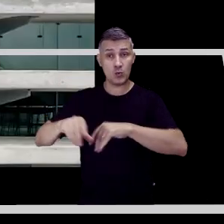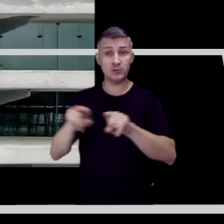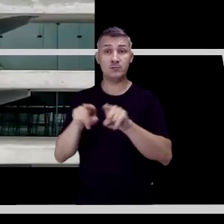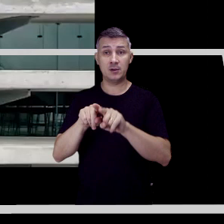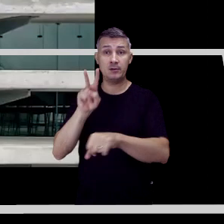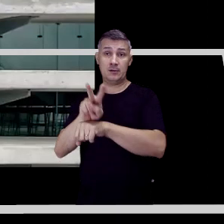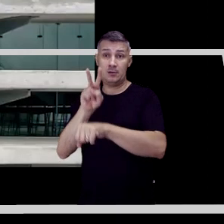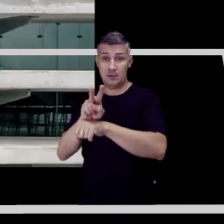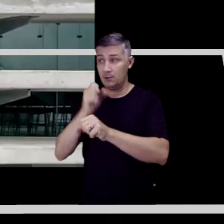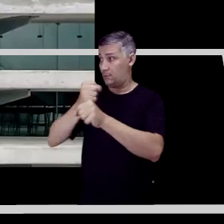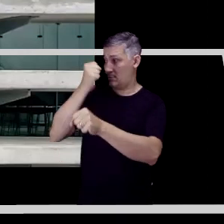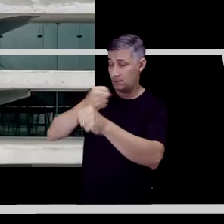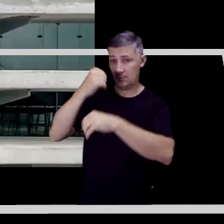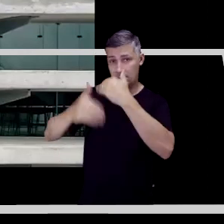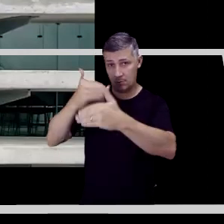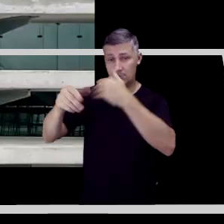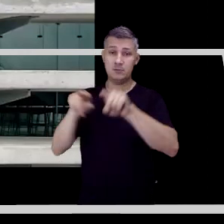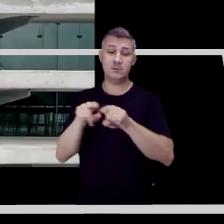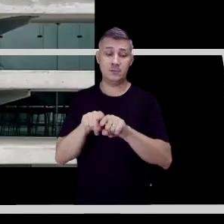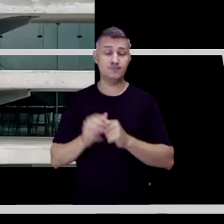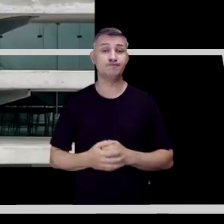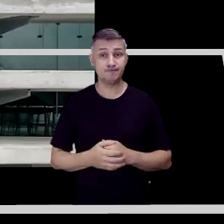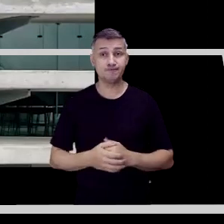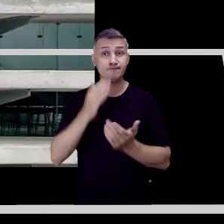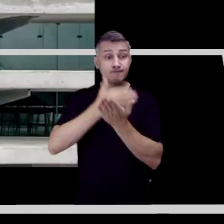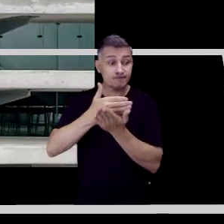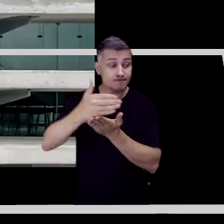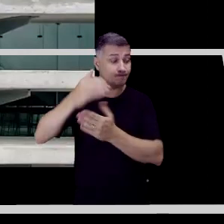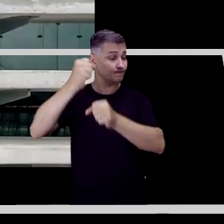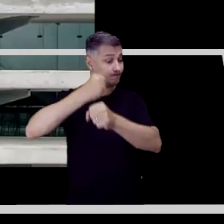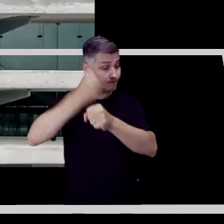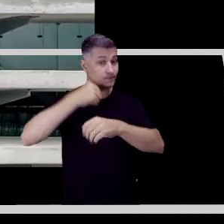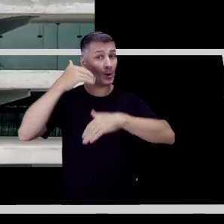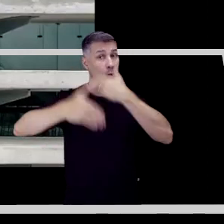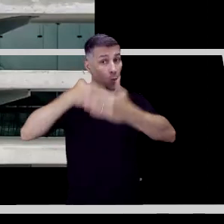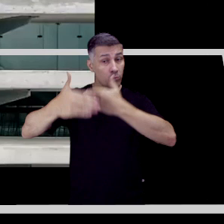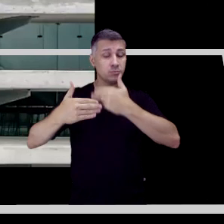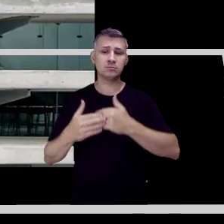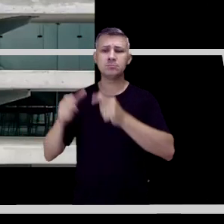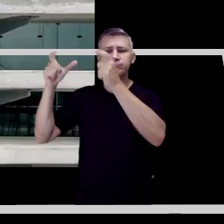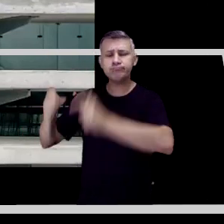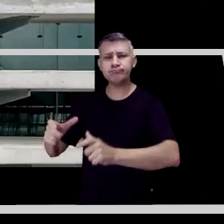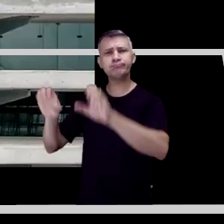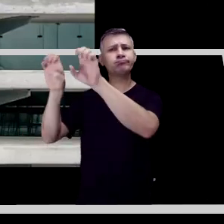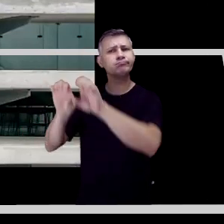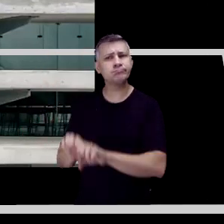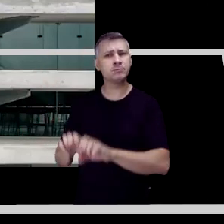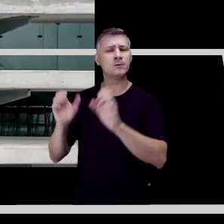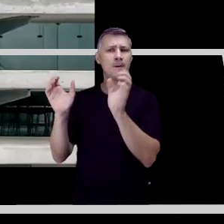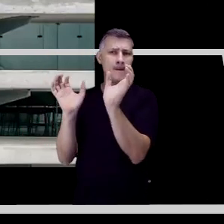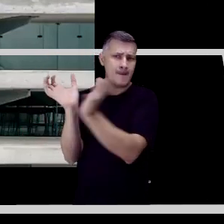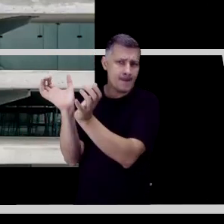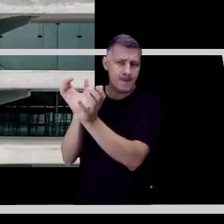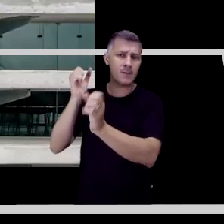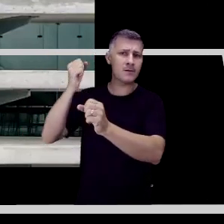a prerrogativa do uso do concreto. Inicialmente, de concreto pré-fabricado para toda a estrutura. Depois eu vou